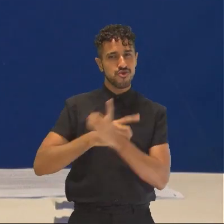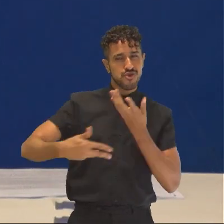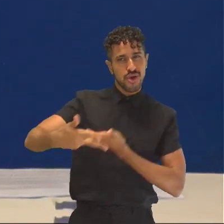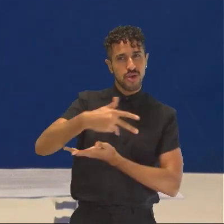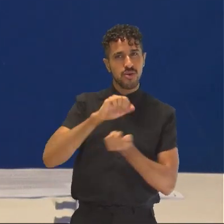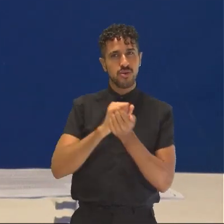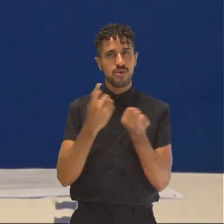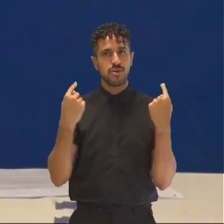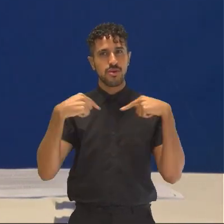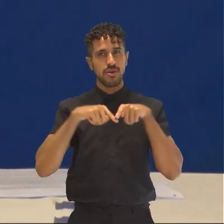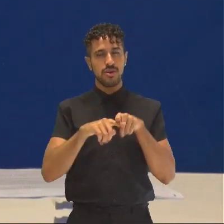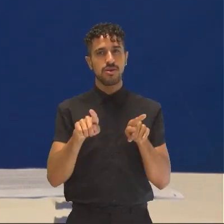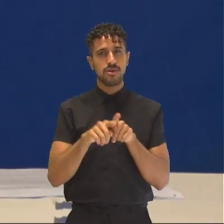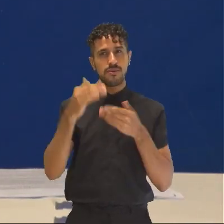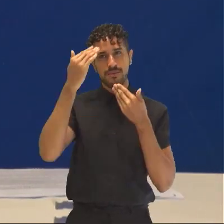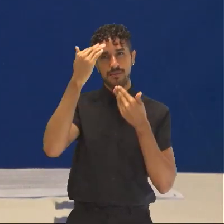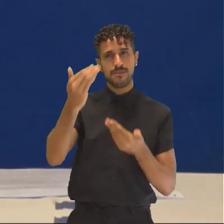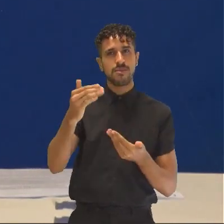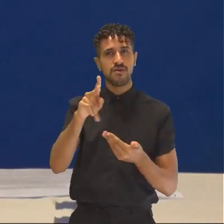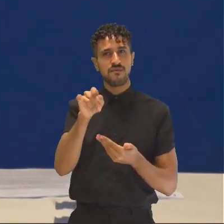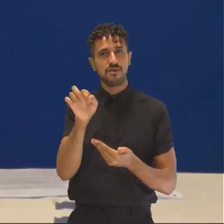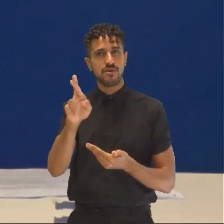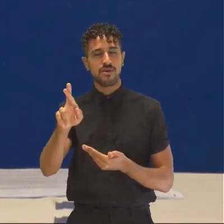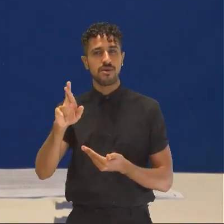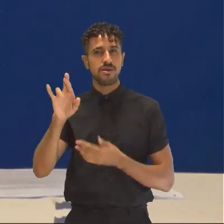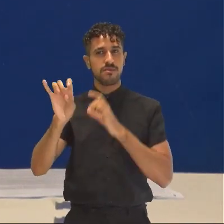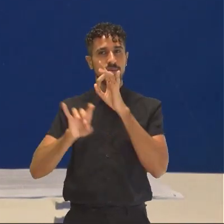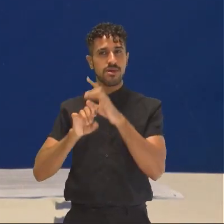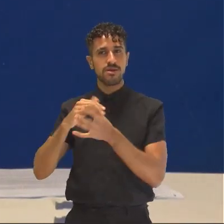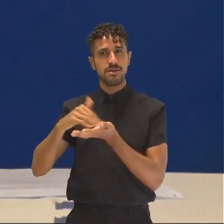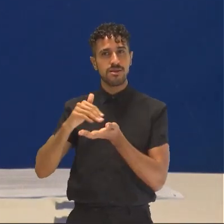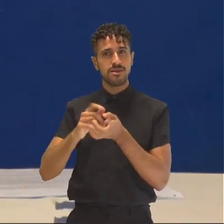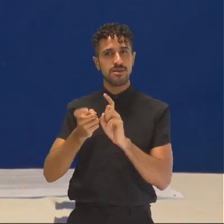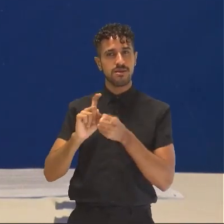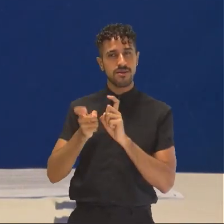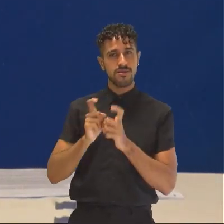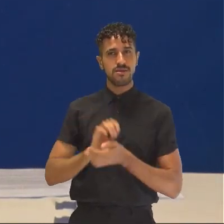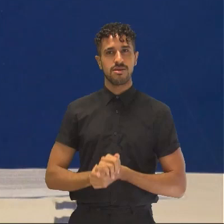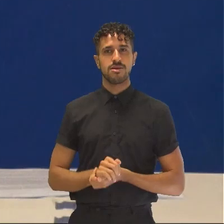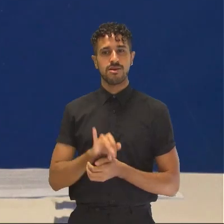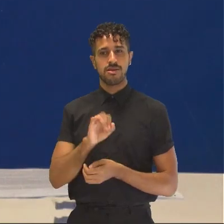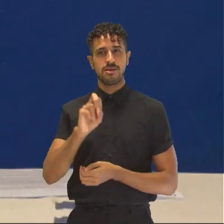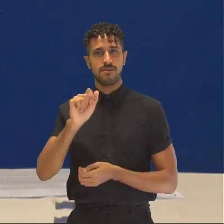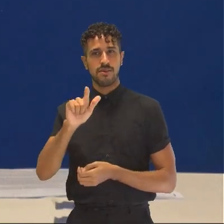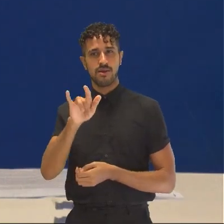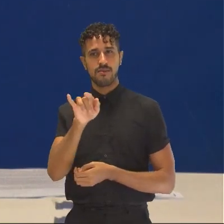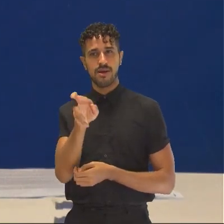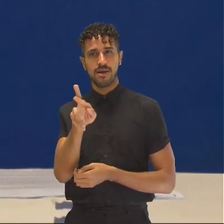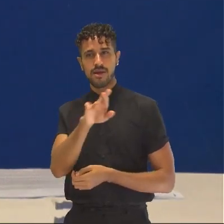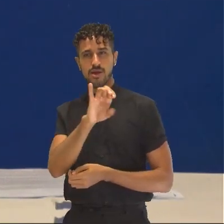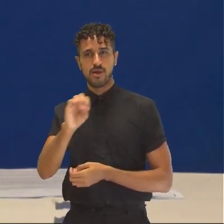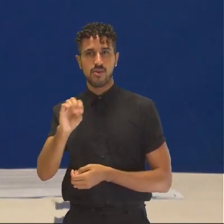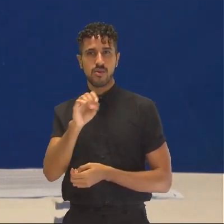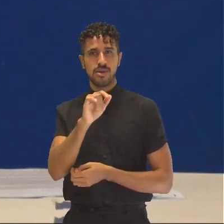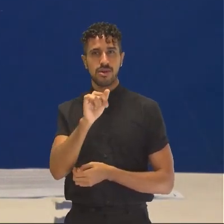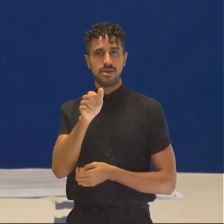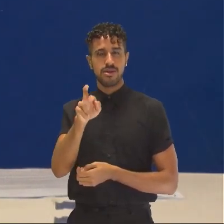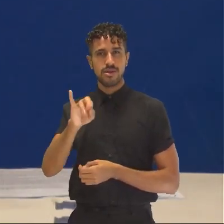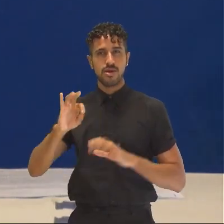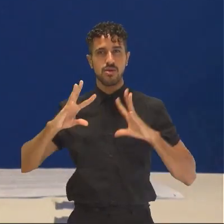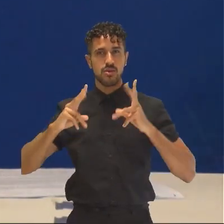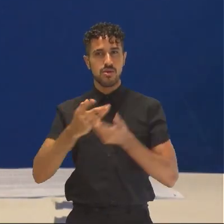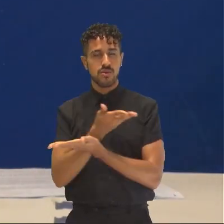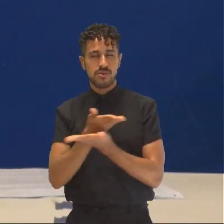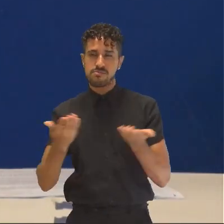com os parceiros. Então, meu agradecimento aqui, Vitor, especial à Secretaria Executiva, a Isabel, Barreto, André e a todos